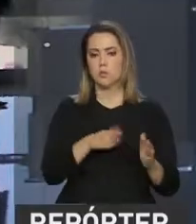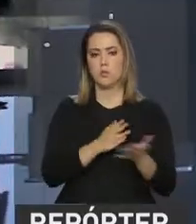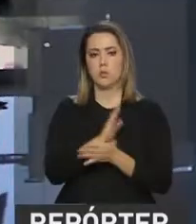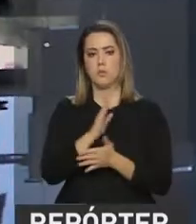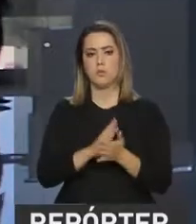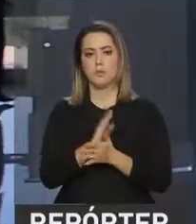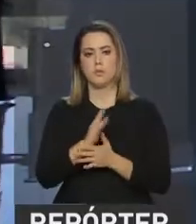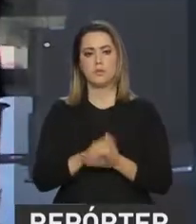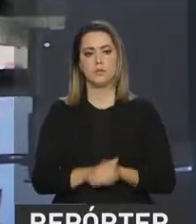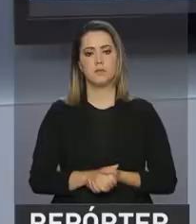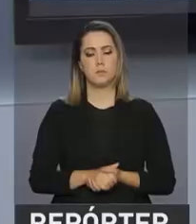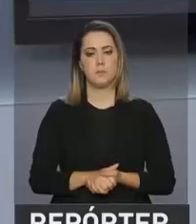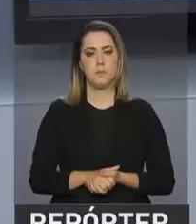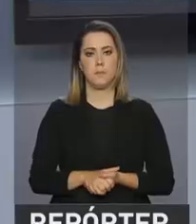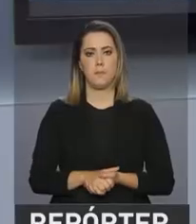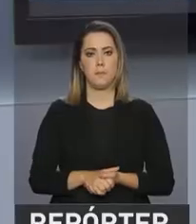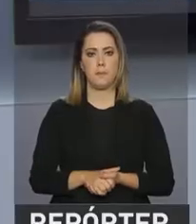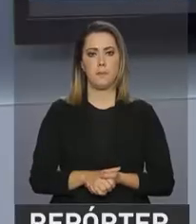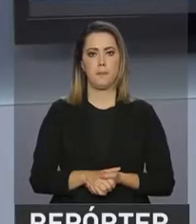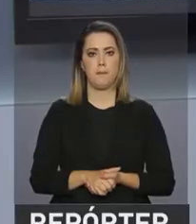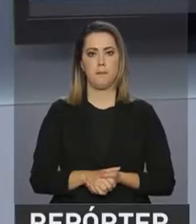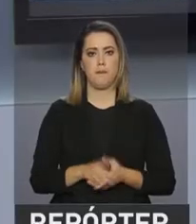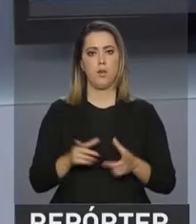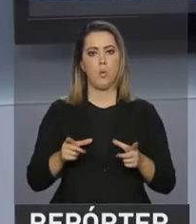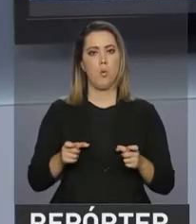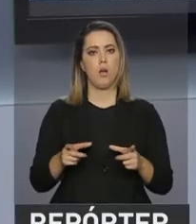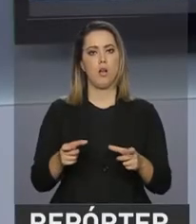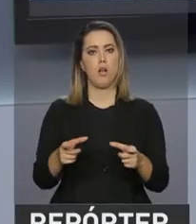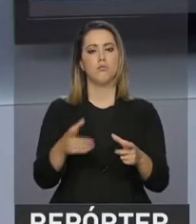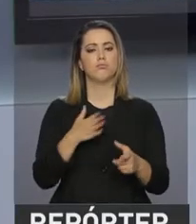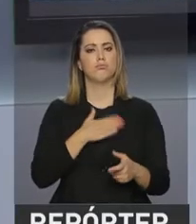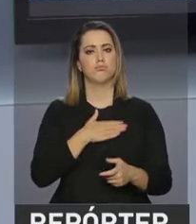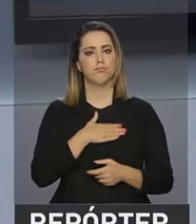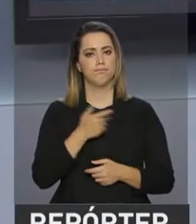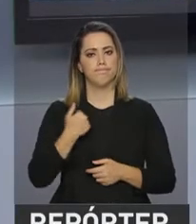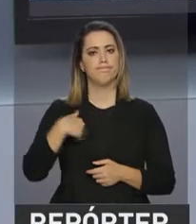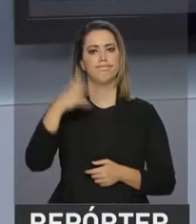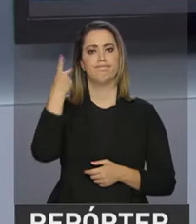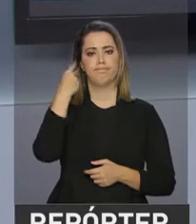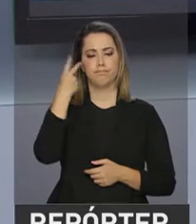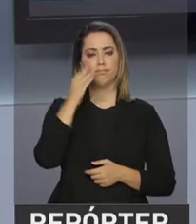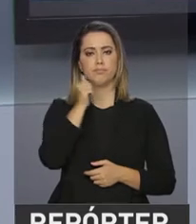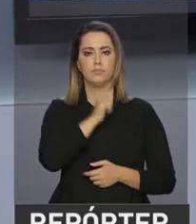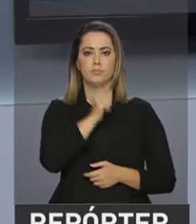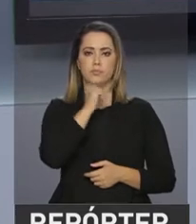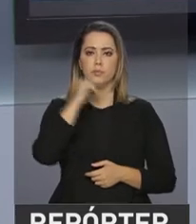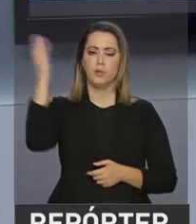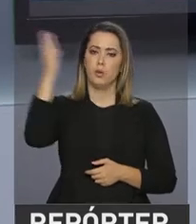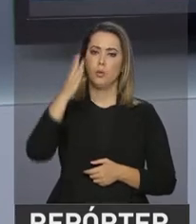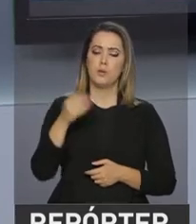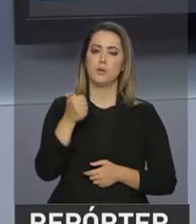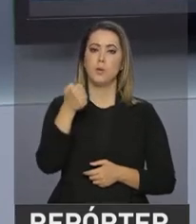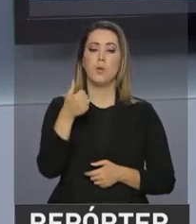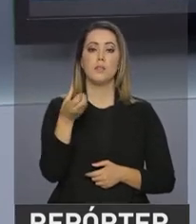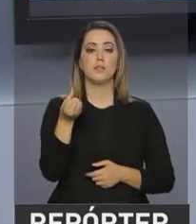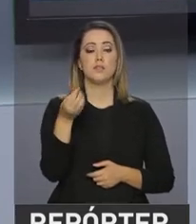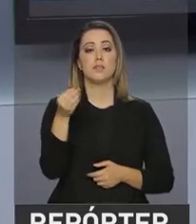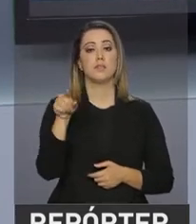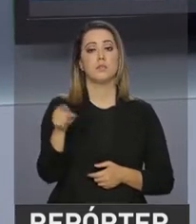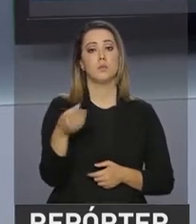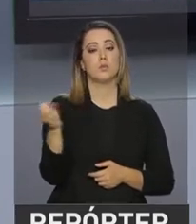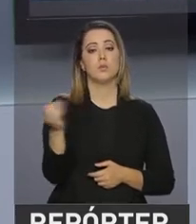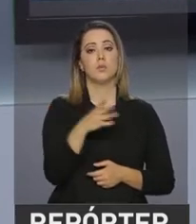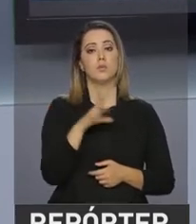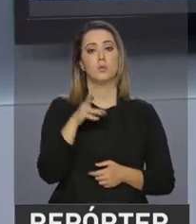aprovação pelo Congresso. O câncer de mama é o tipo mais comum entre as mulheres. No Brasil, são quase 60 mil